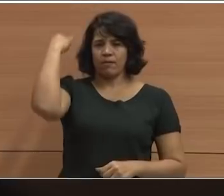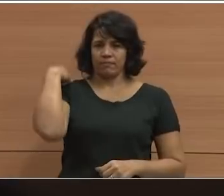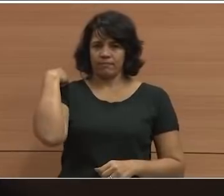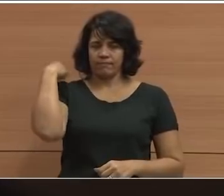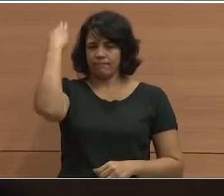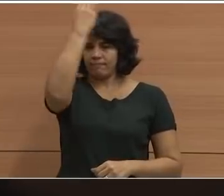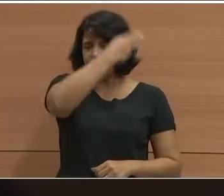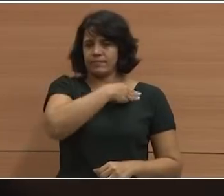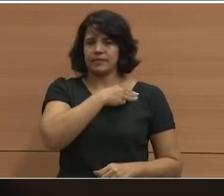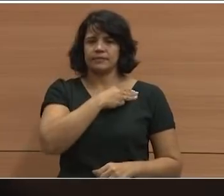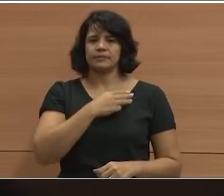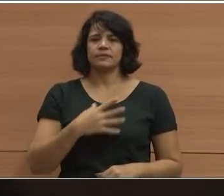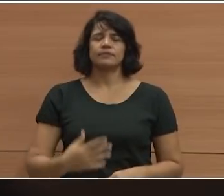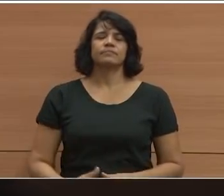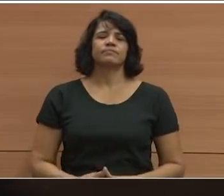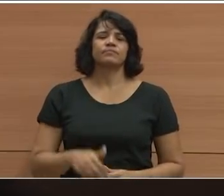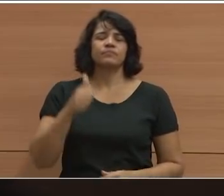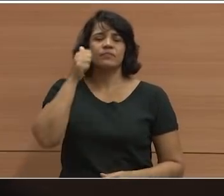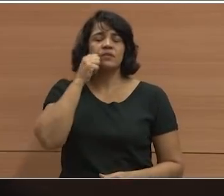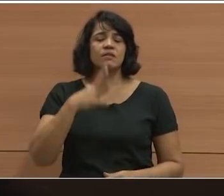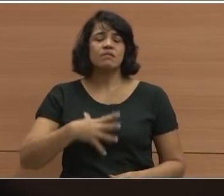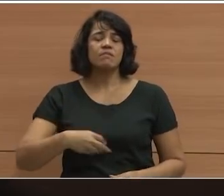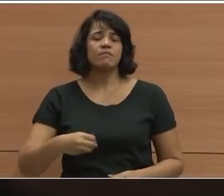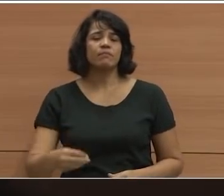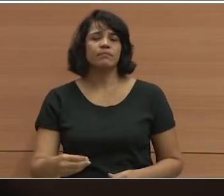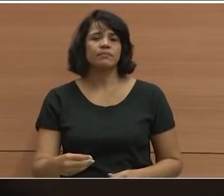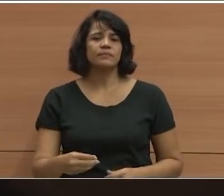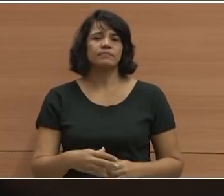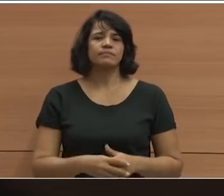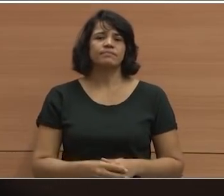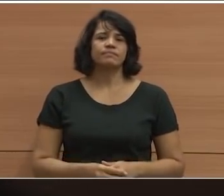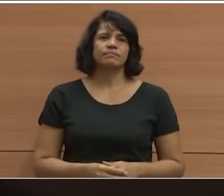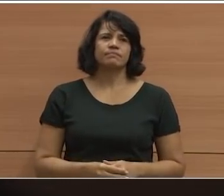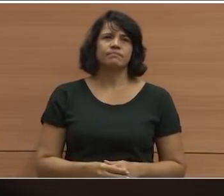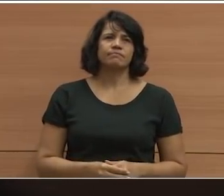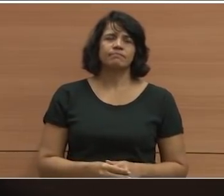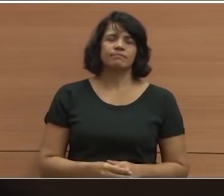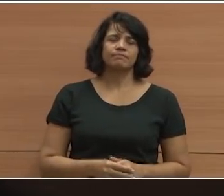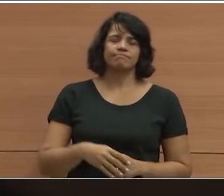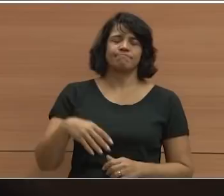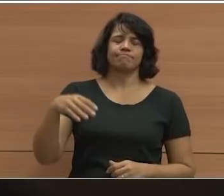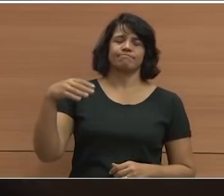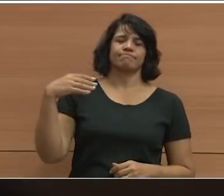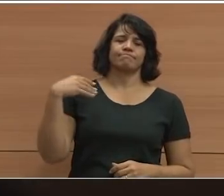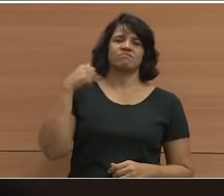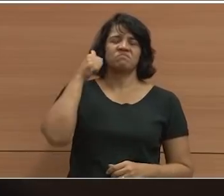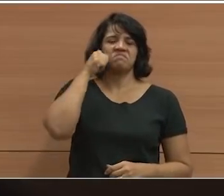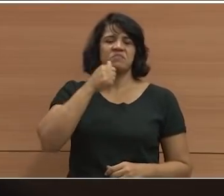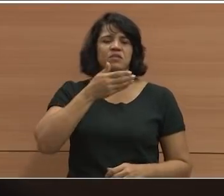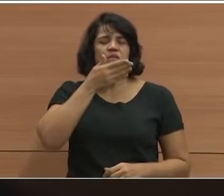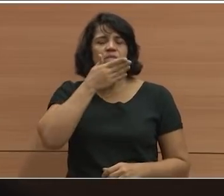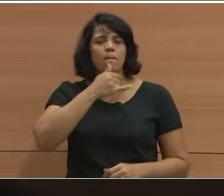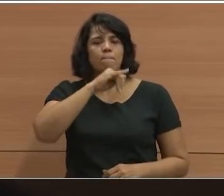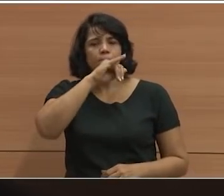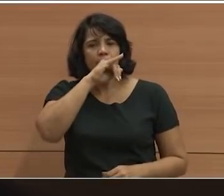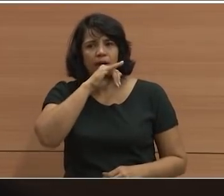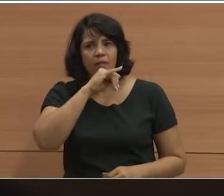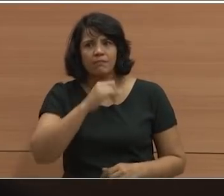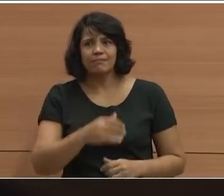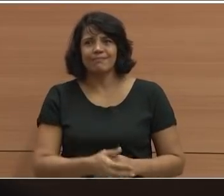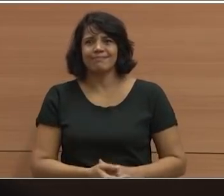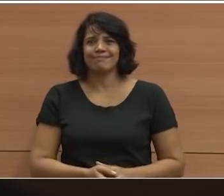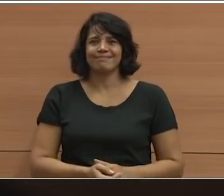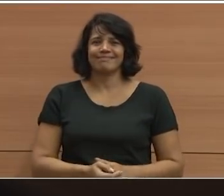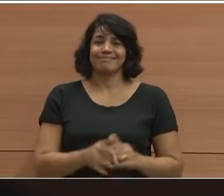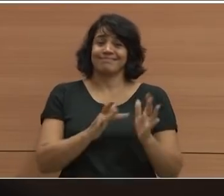Os irmãos de Jesus. Aí, dentre esses irmãos está também o Tiago, né? Mais tarde se tornou um presbítero da